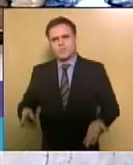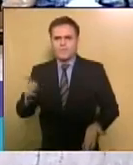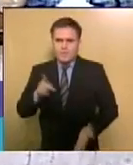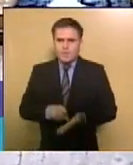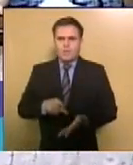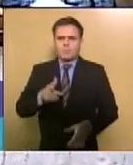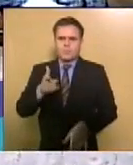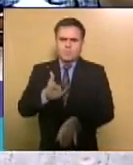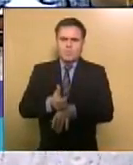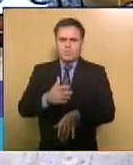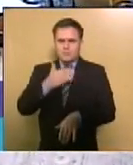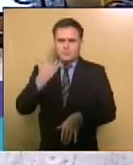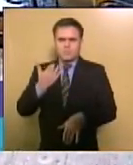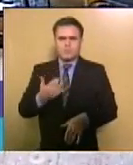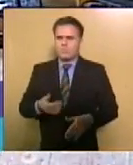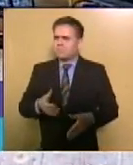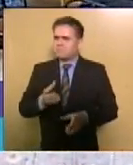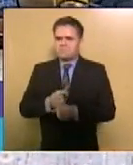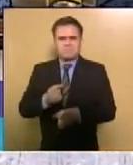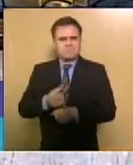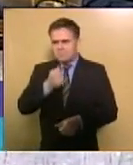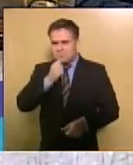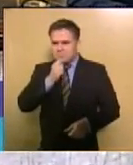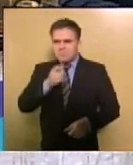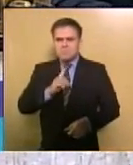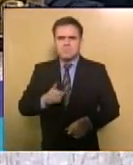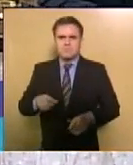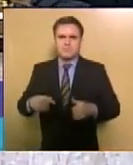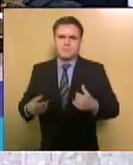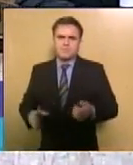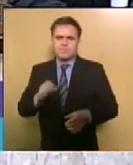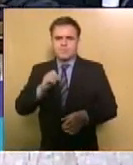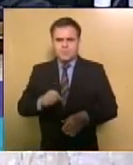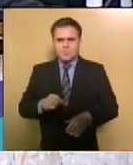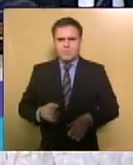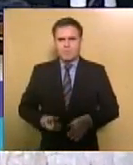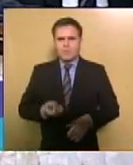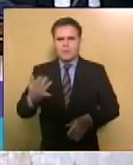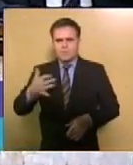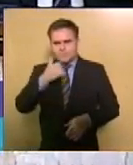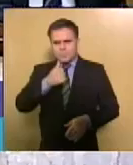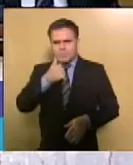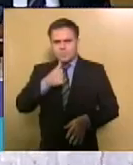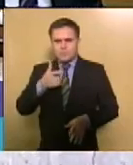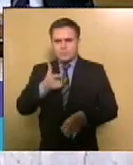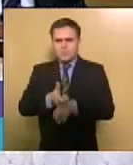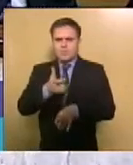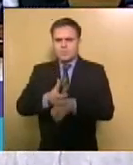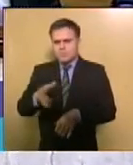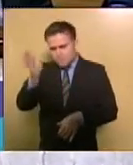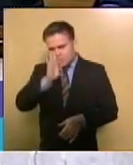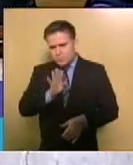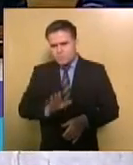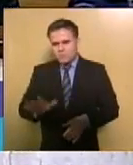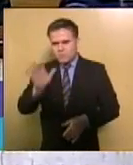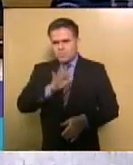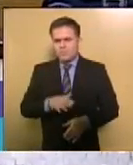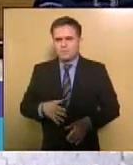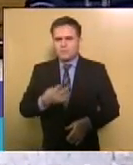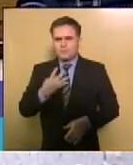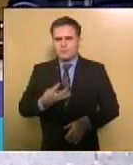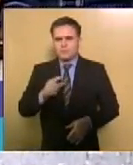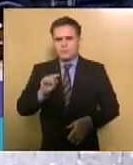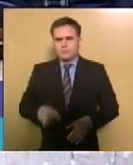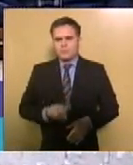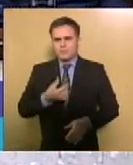acontecem no território nacional Mas se a gente considerar o número de mulheres assassinadas no Brasil a gente vai ver que foram